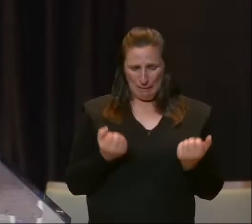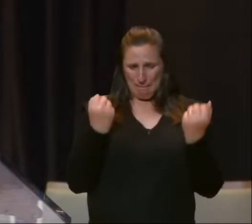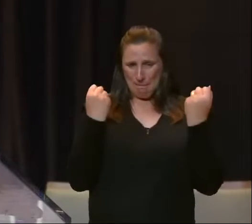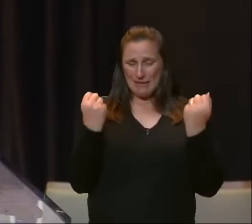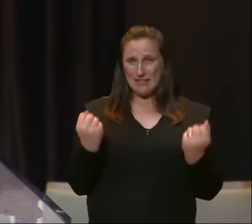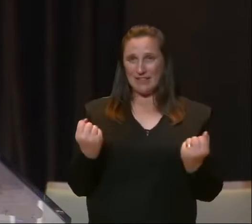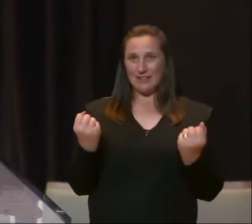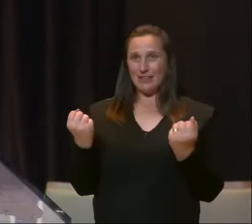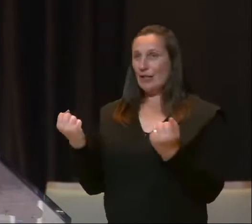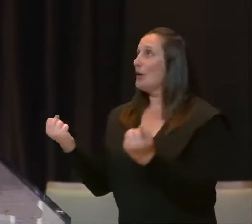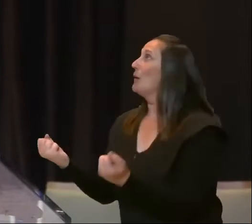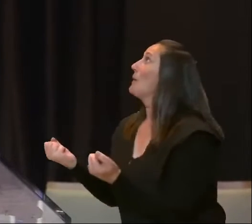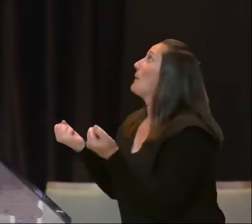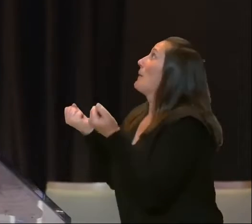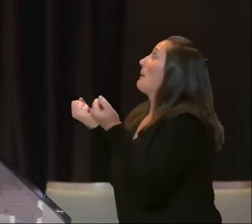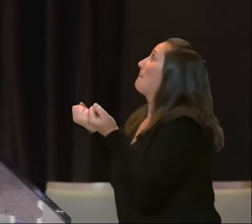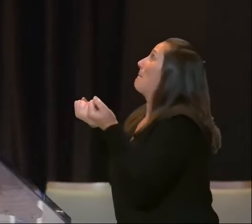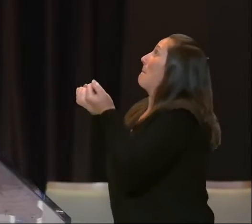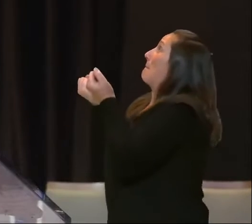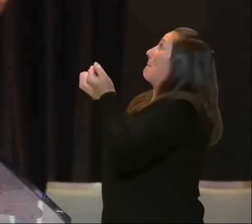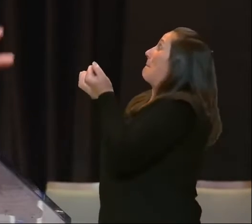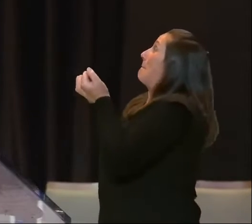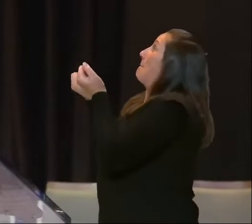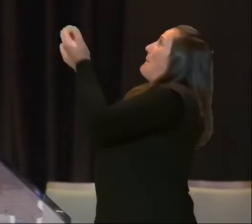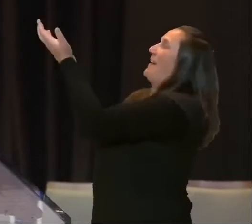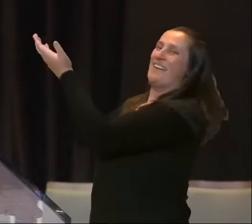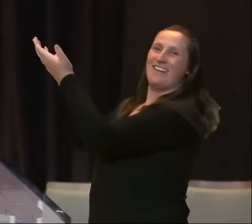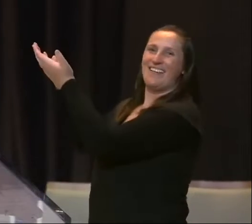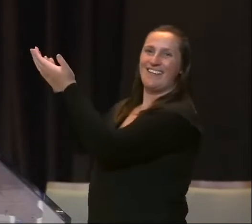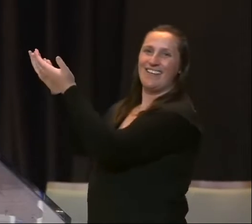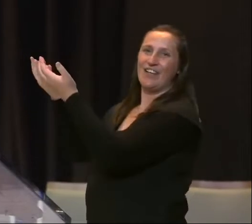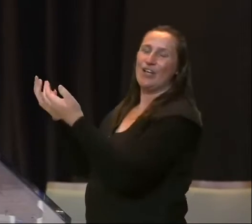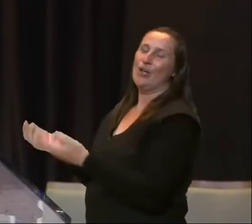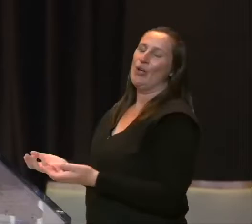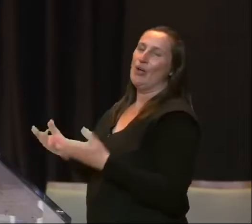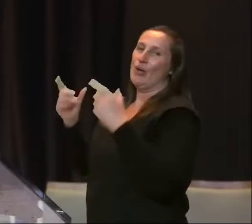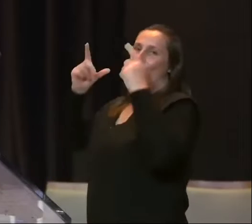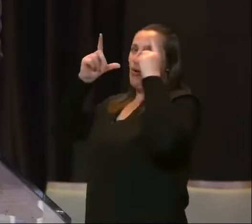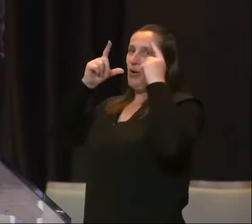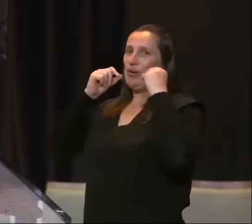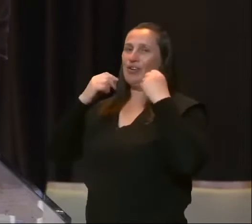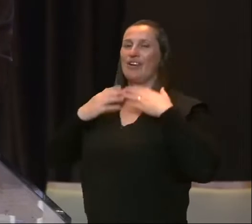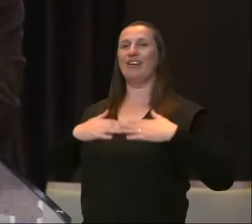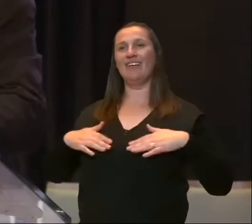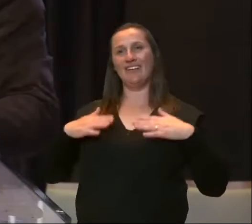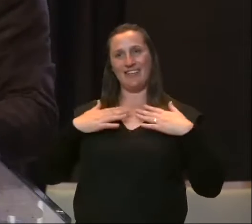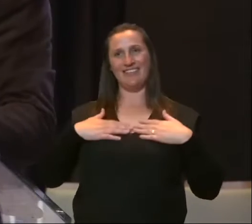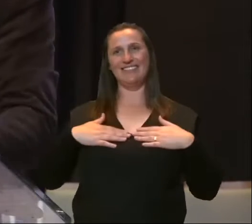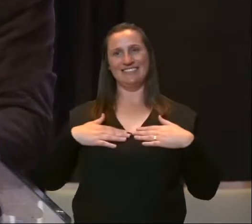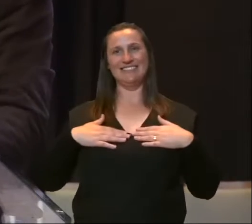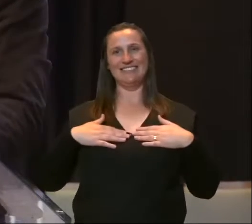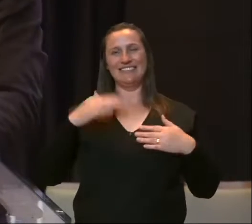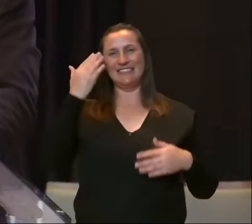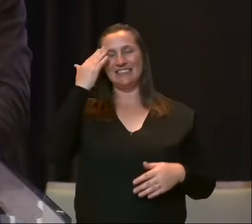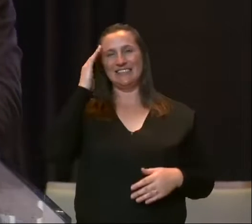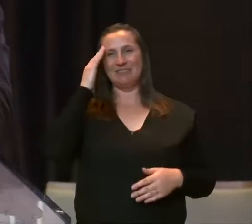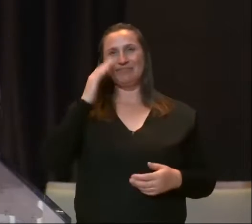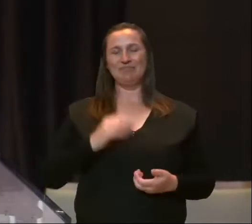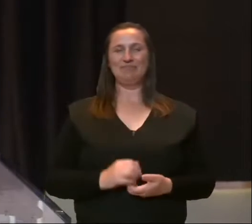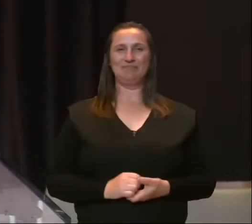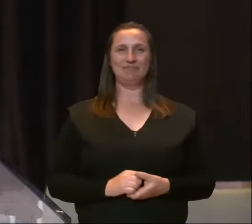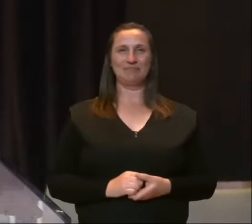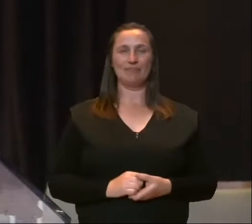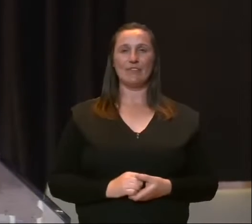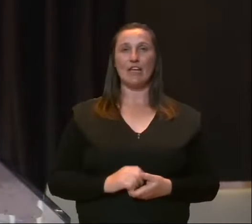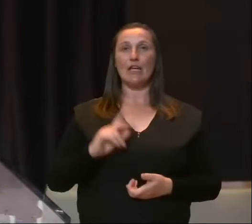gente faz isso? A gente depende dos outros. Como é que é essa confiança em Deus? Eu gosto em Hebreus